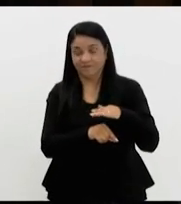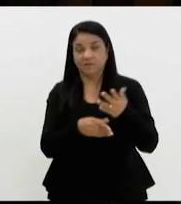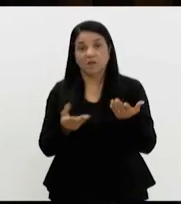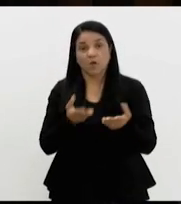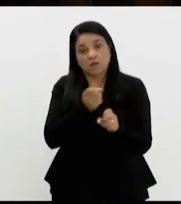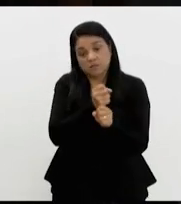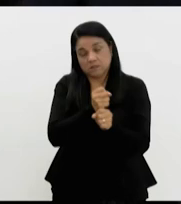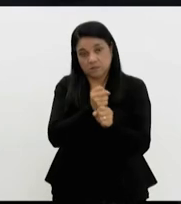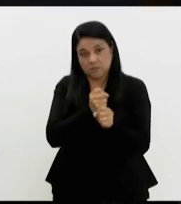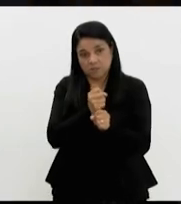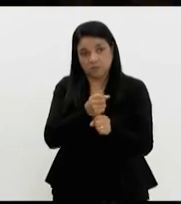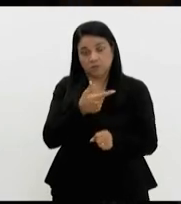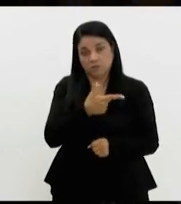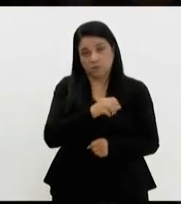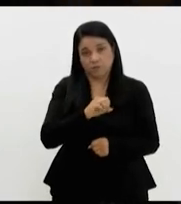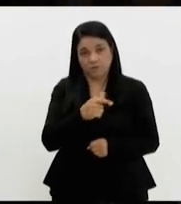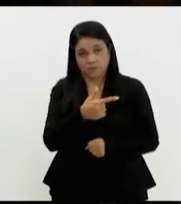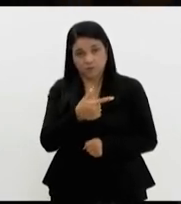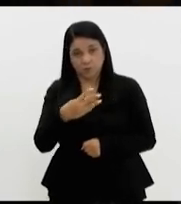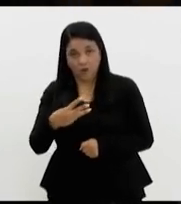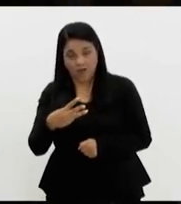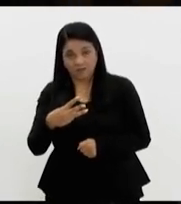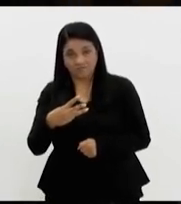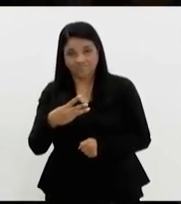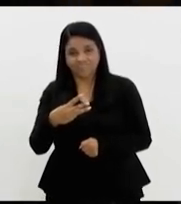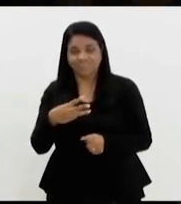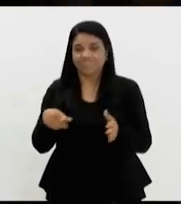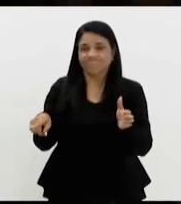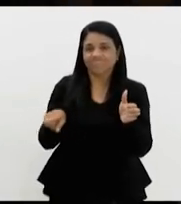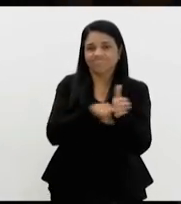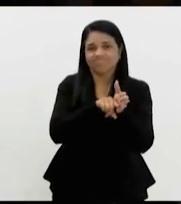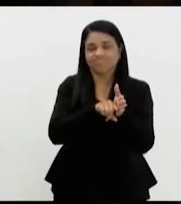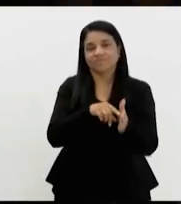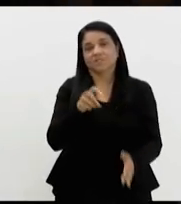de Janeiro tem uma previsão de um déficit orçamentário de 5 bilhões.